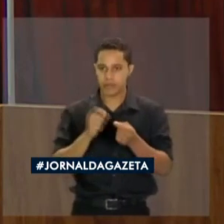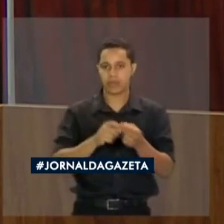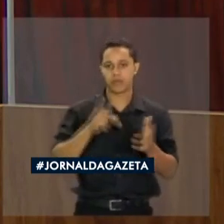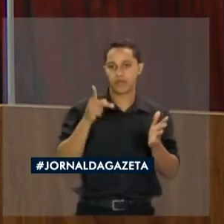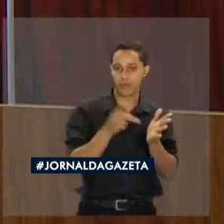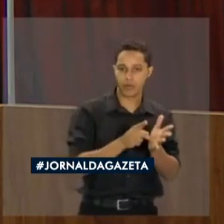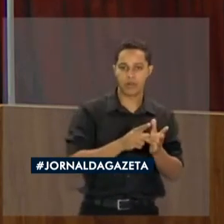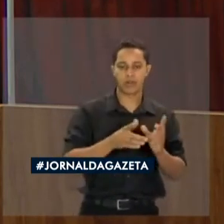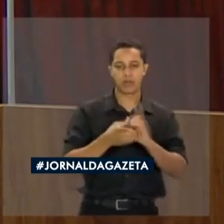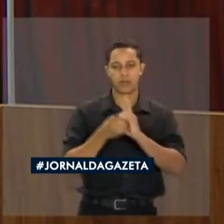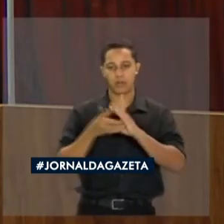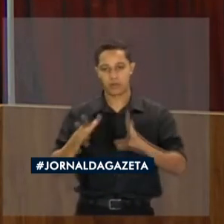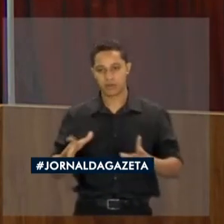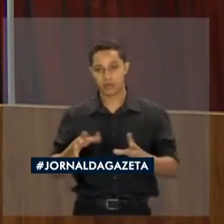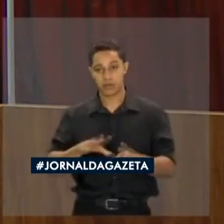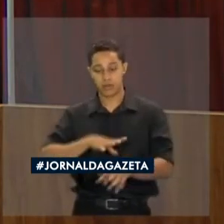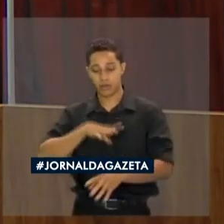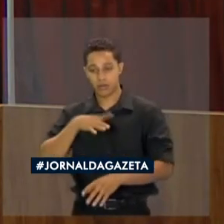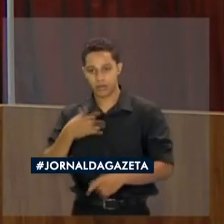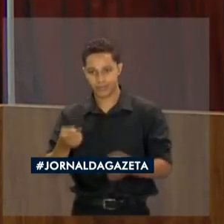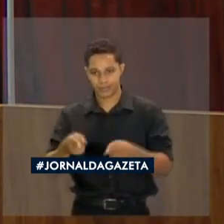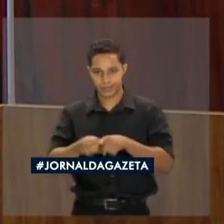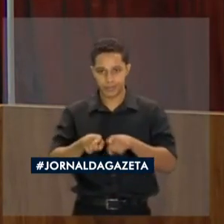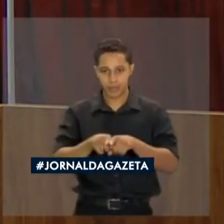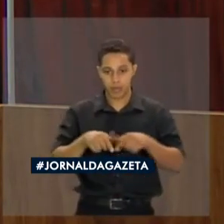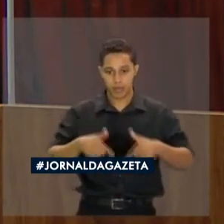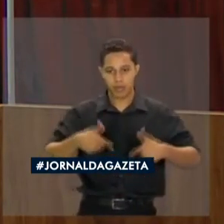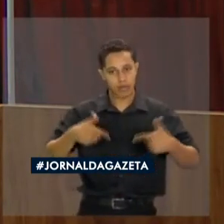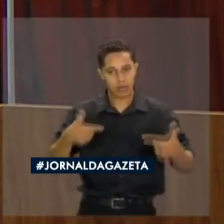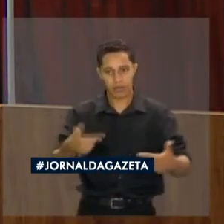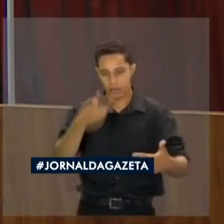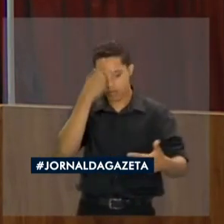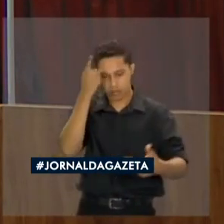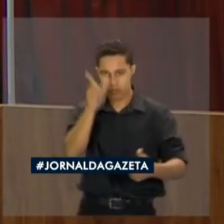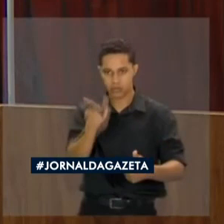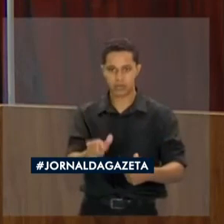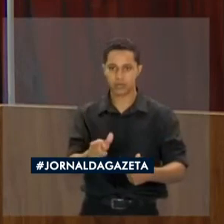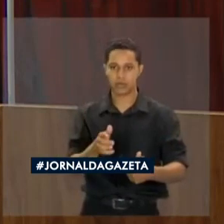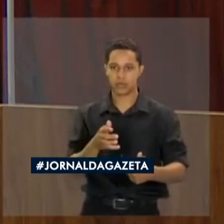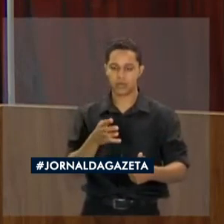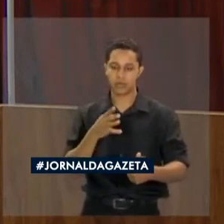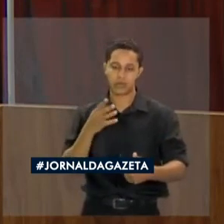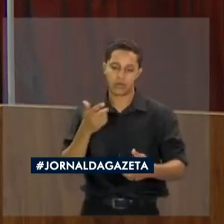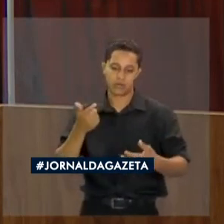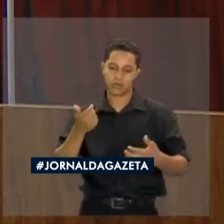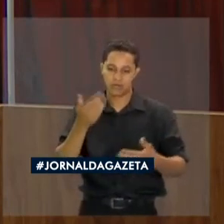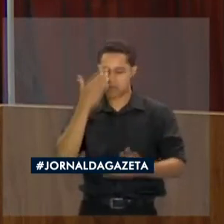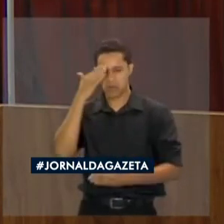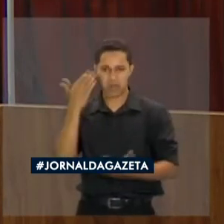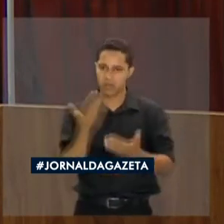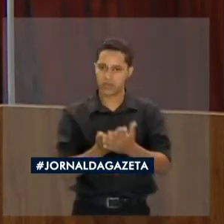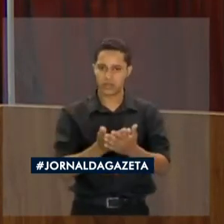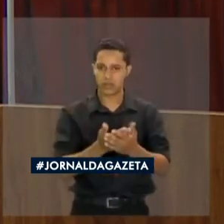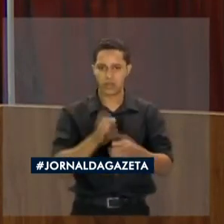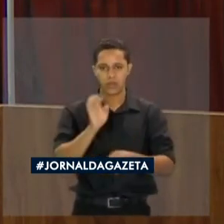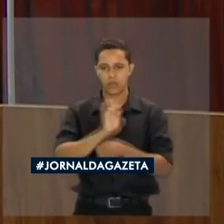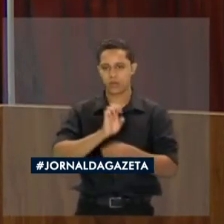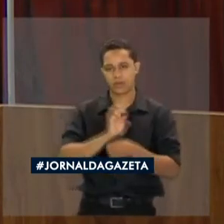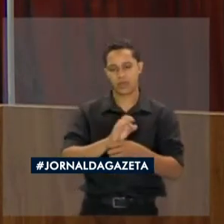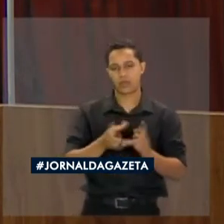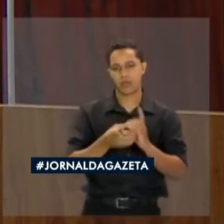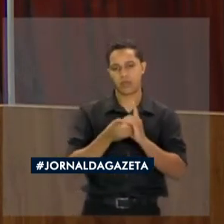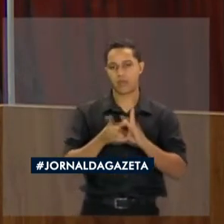e coragem para lutar contra aqueles que não acreditam no Estado democrático de